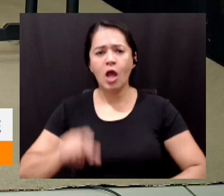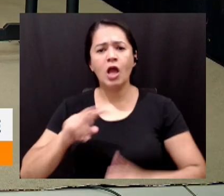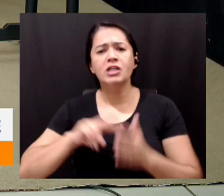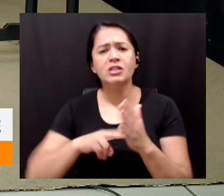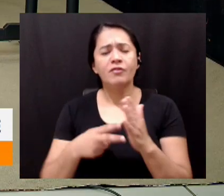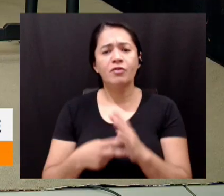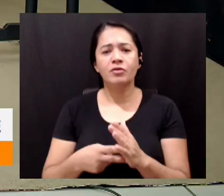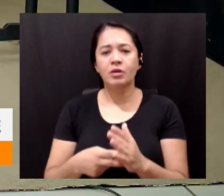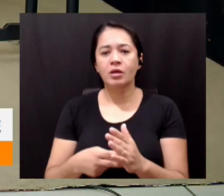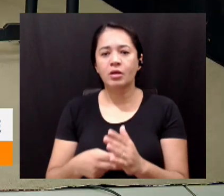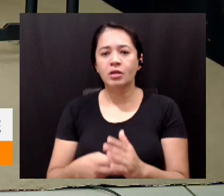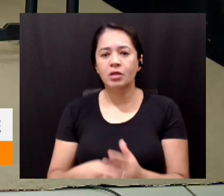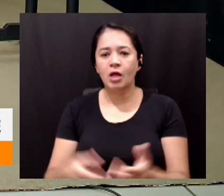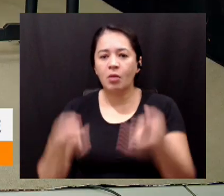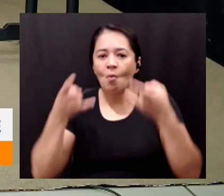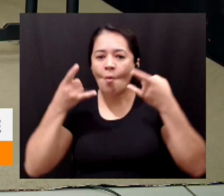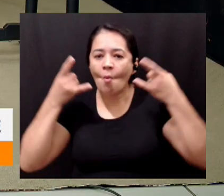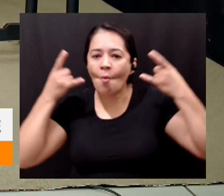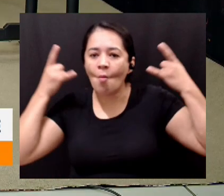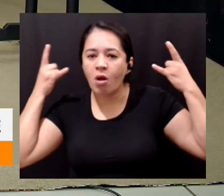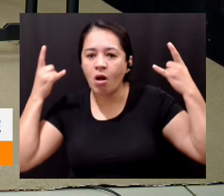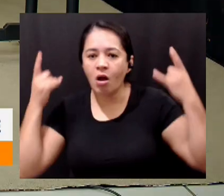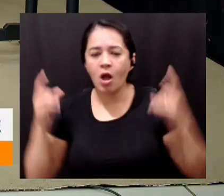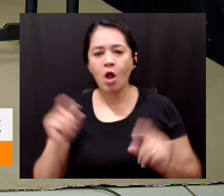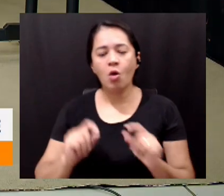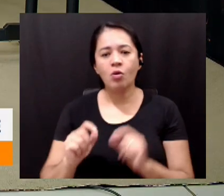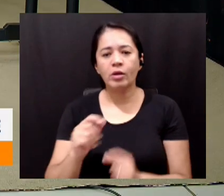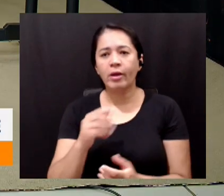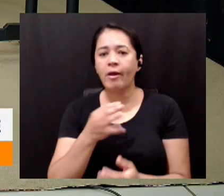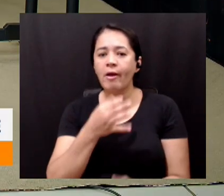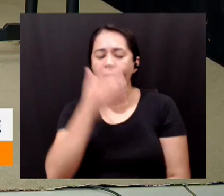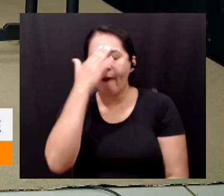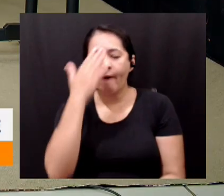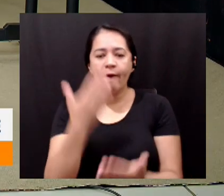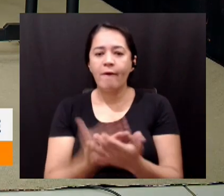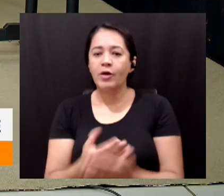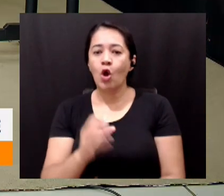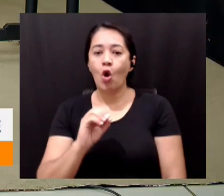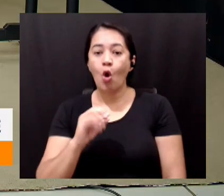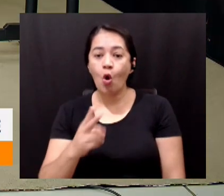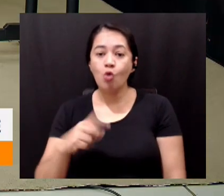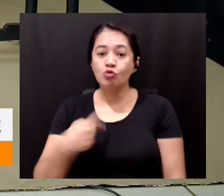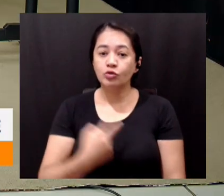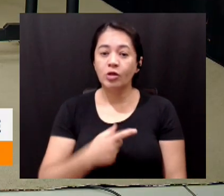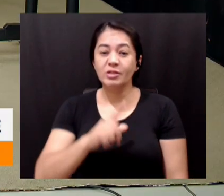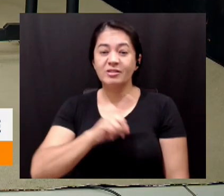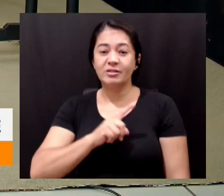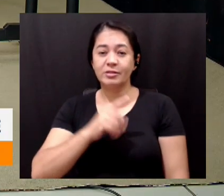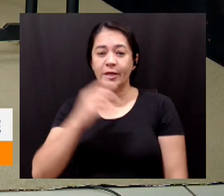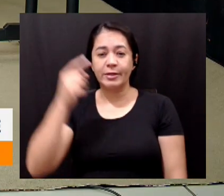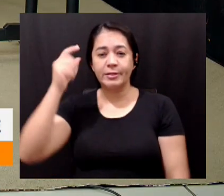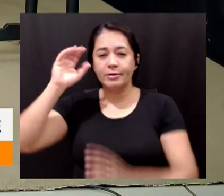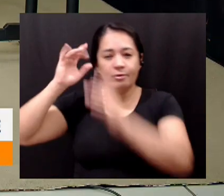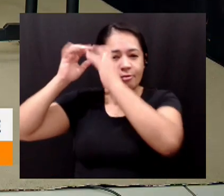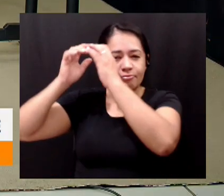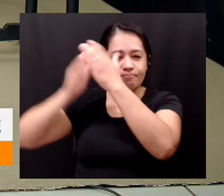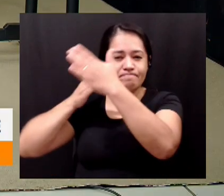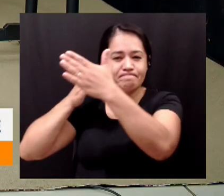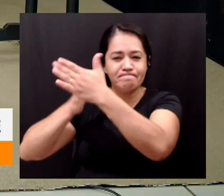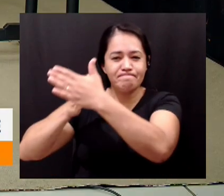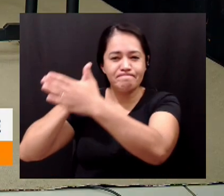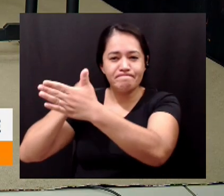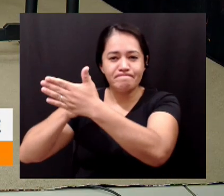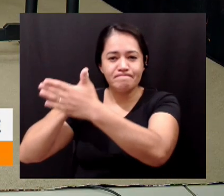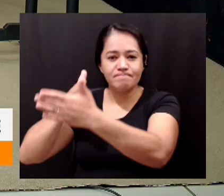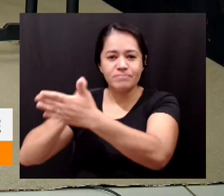um acreditar? Ou então a gente tem um bloqueio no nosso cérebro de que, assim, você não